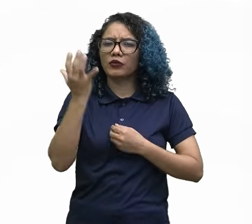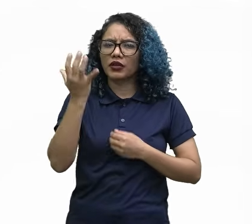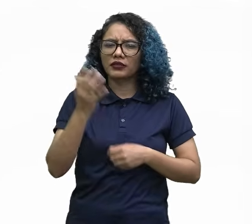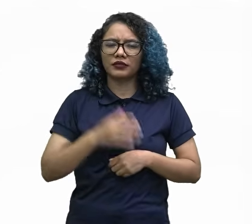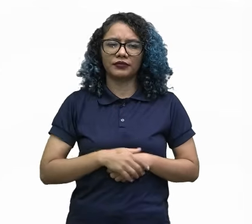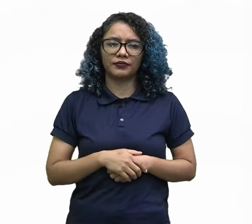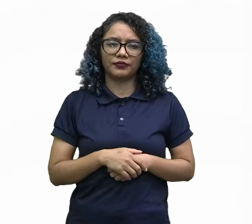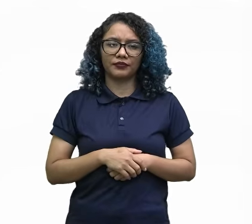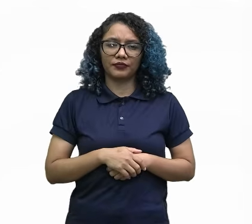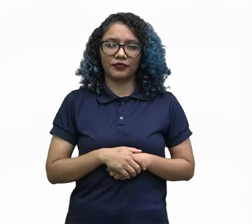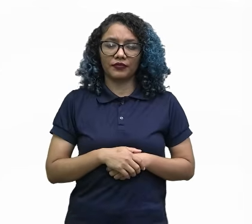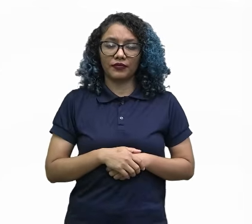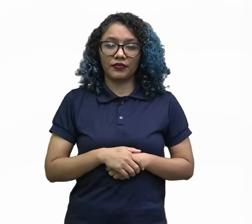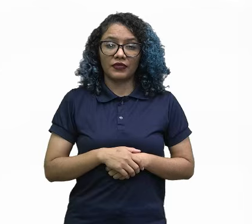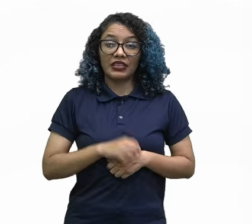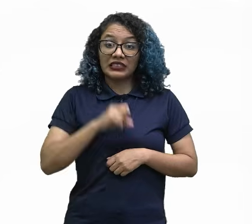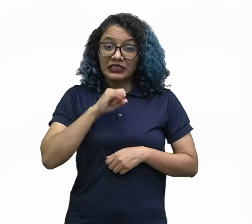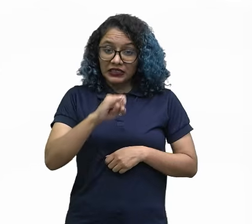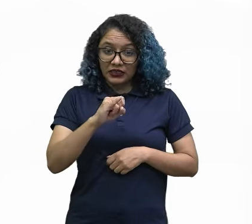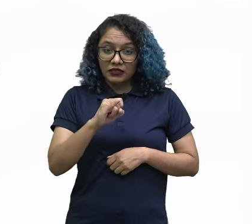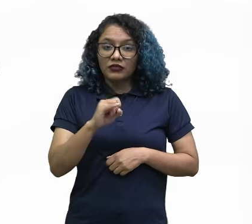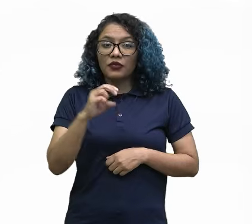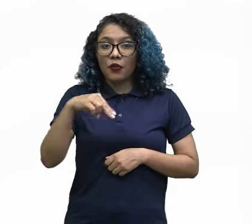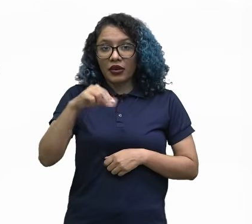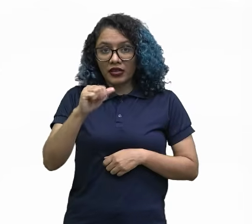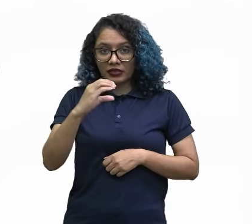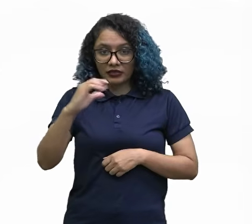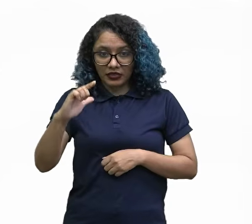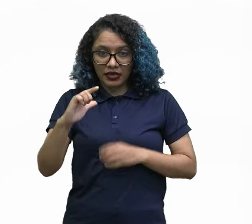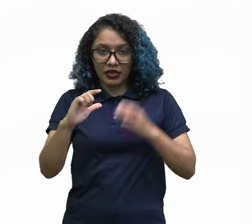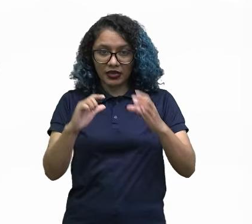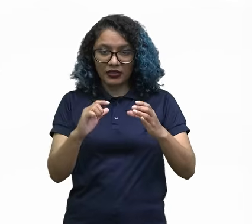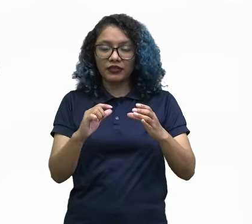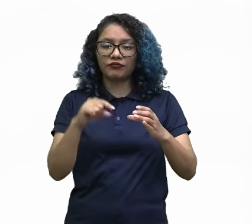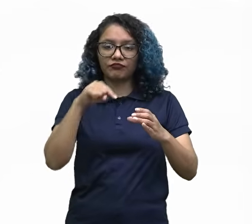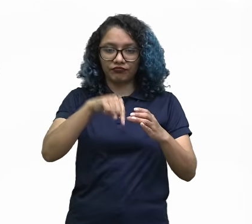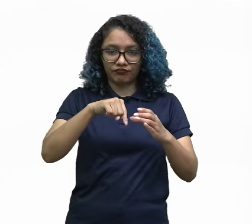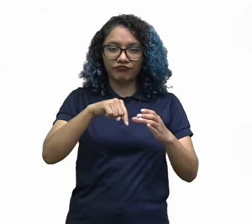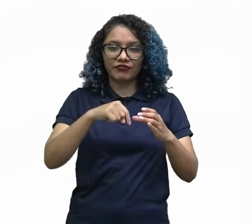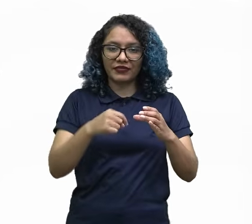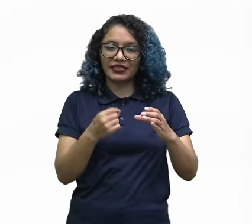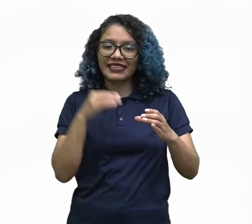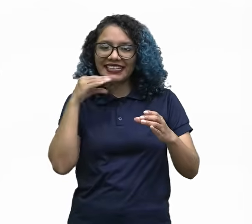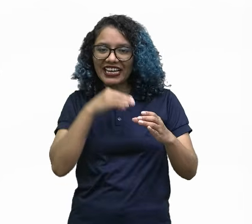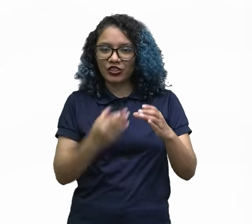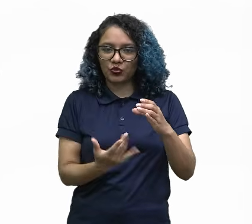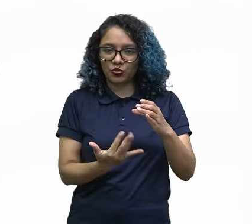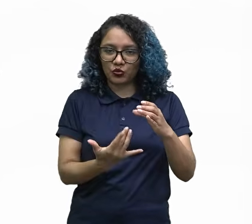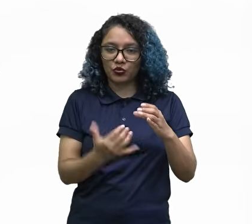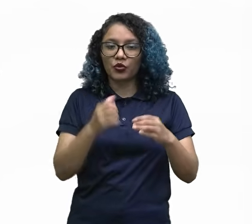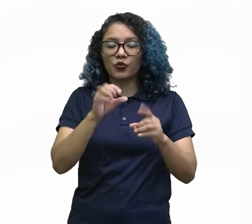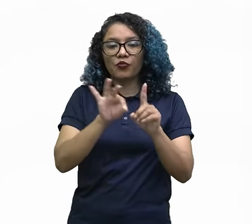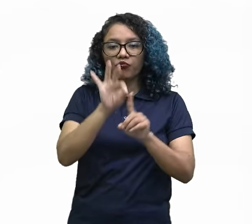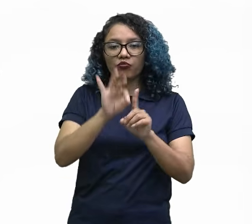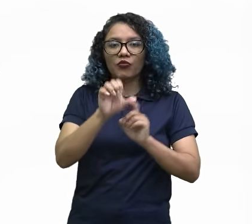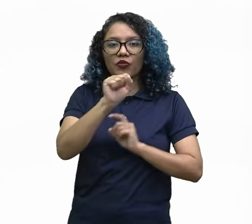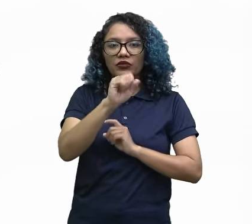maneira. Quando a gente aquece o cloreto de sódio a 808 graus, é bastante, né? É bem alto. Mas